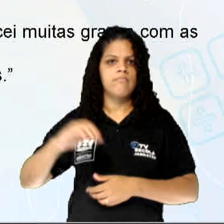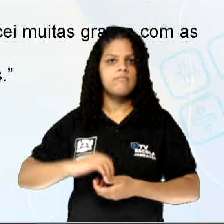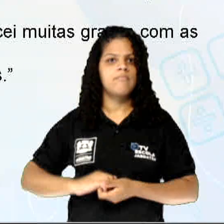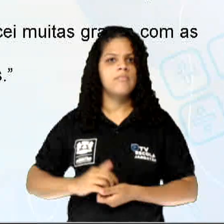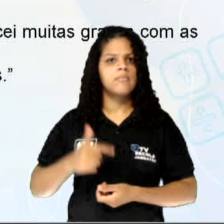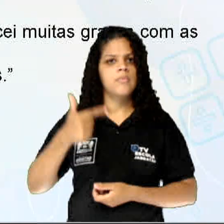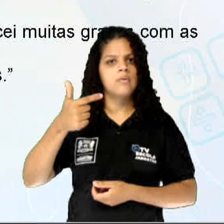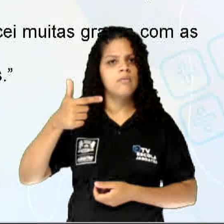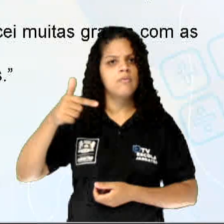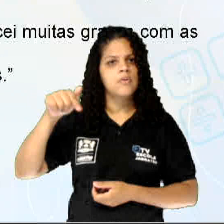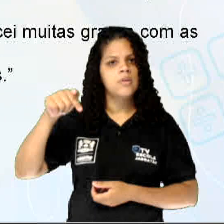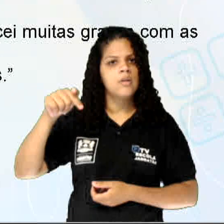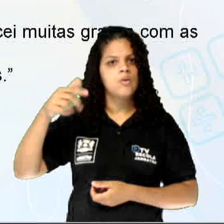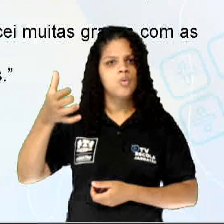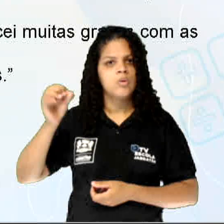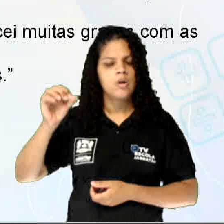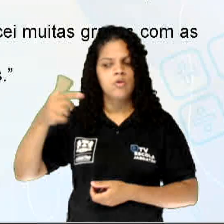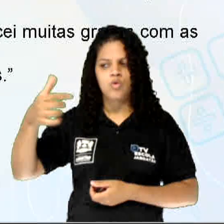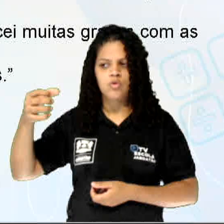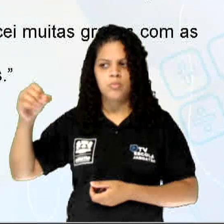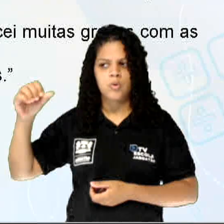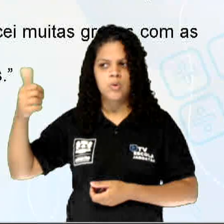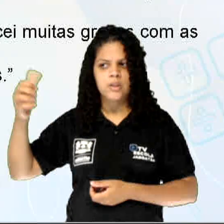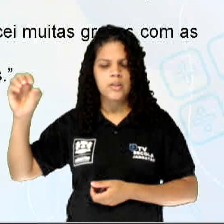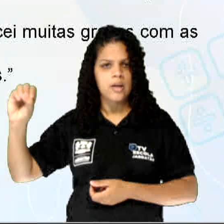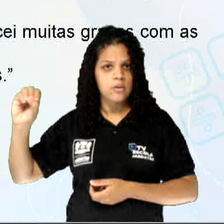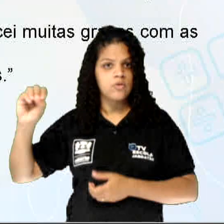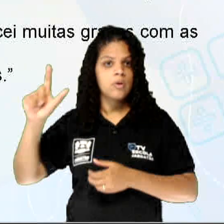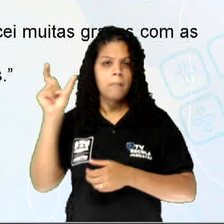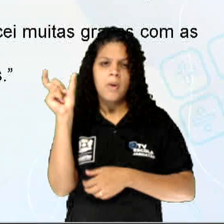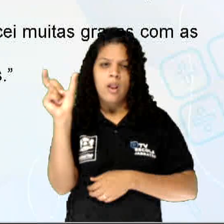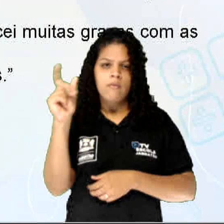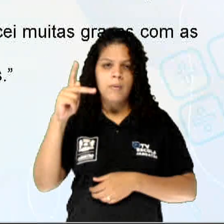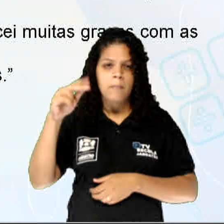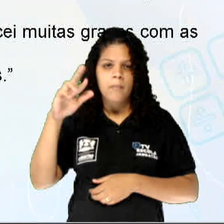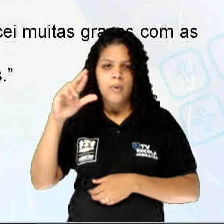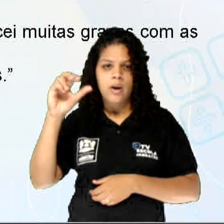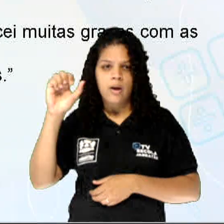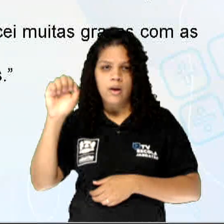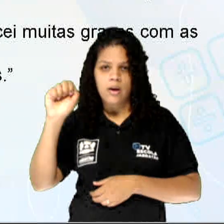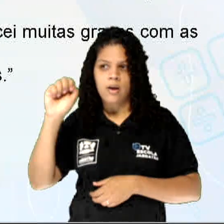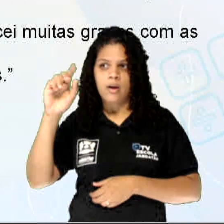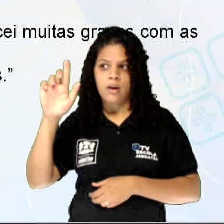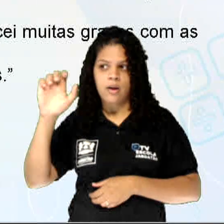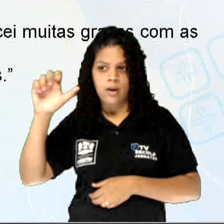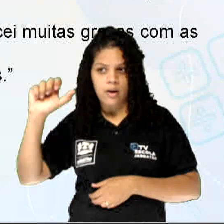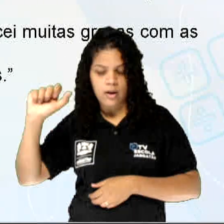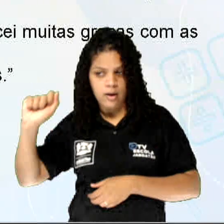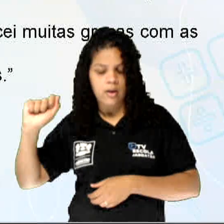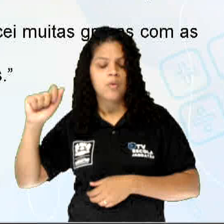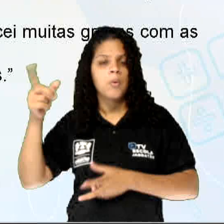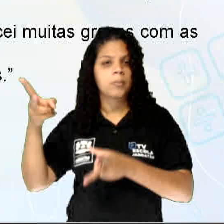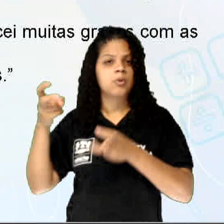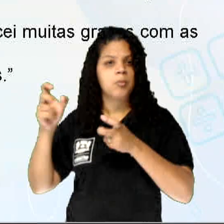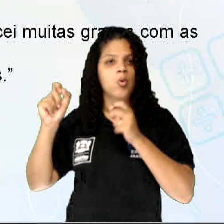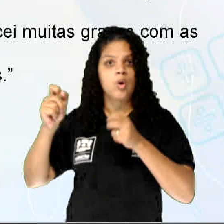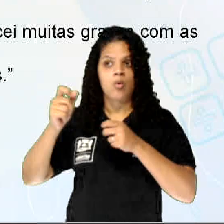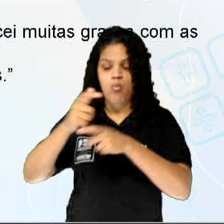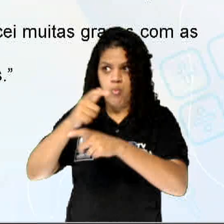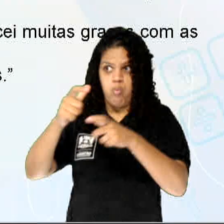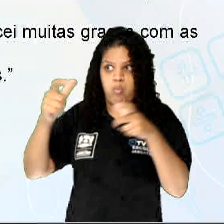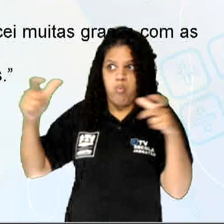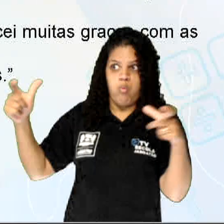aí está associada a um outro sentido que ela pode ter, que é um volume excessivo de uma determinada espécie de